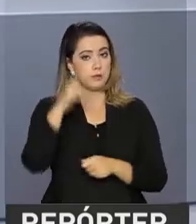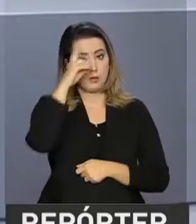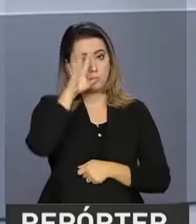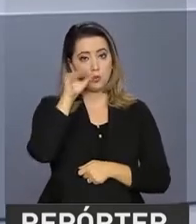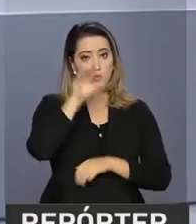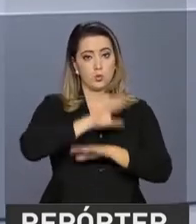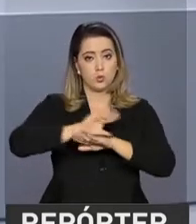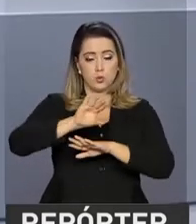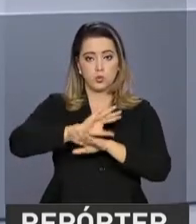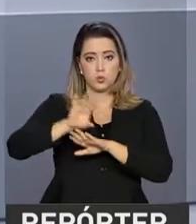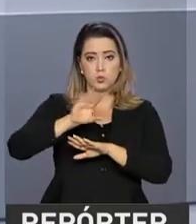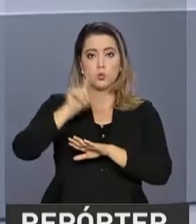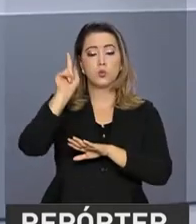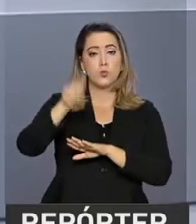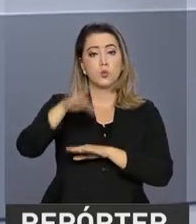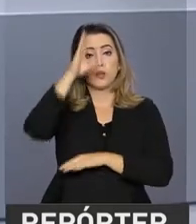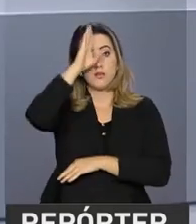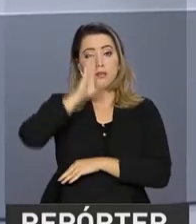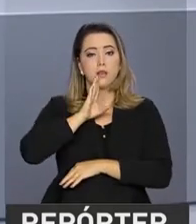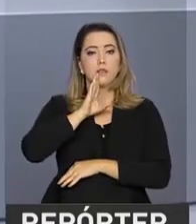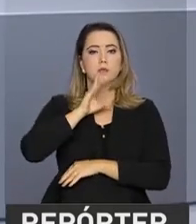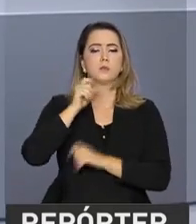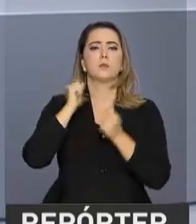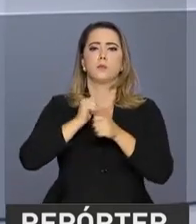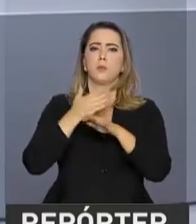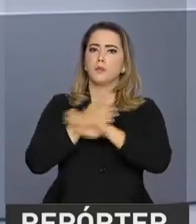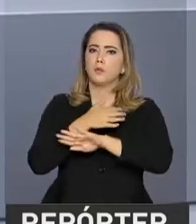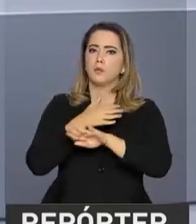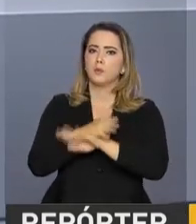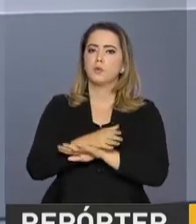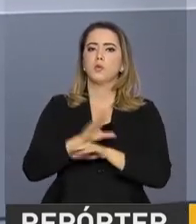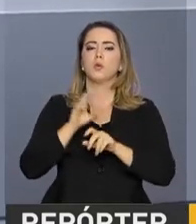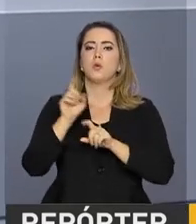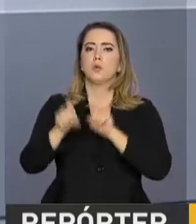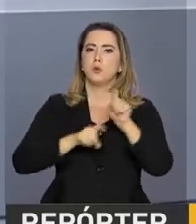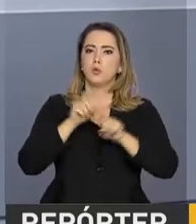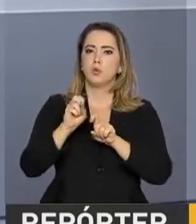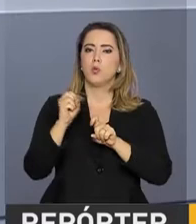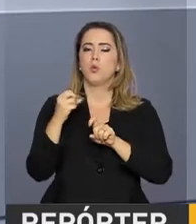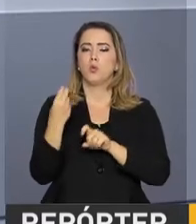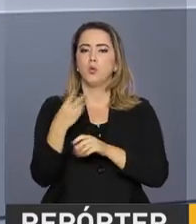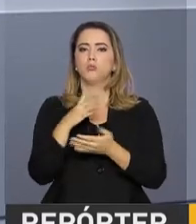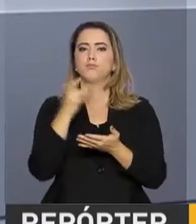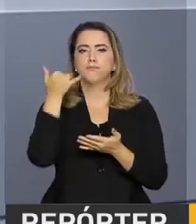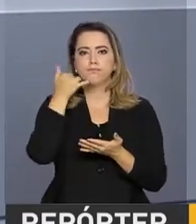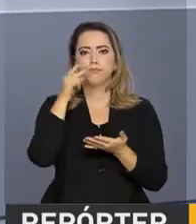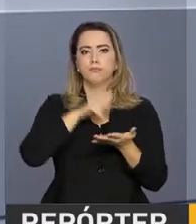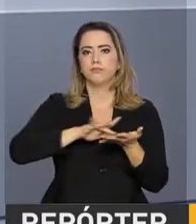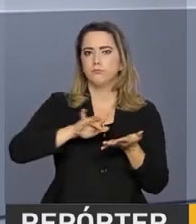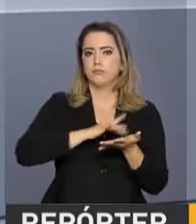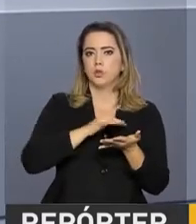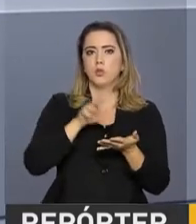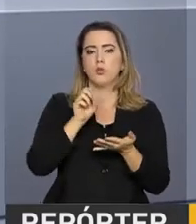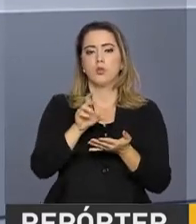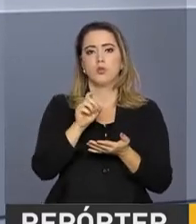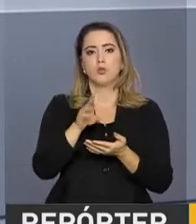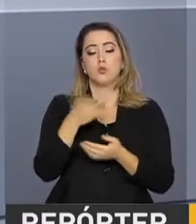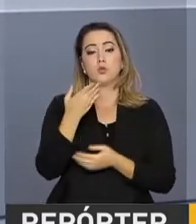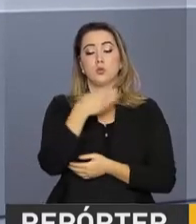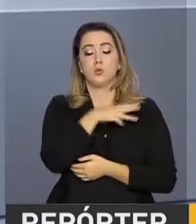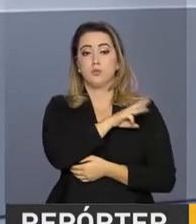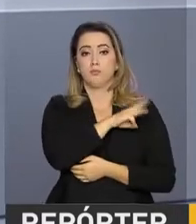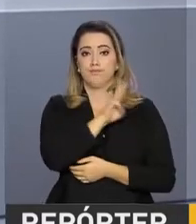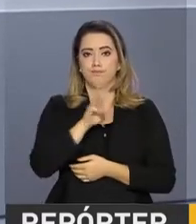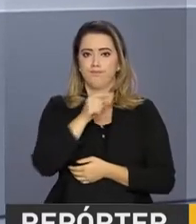cursos da escola do trabalhador são de graça e podem ser acessados pelo computador ou pelo celular para acessar basta digitar o endereço